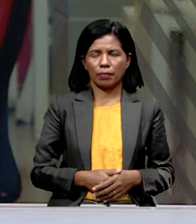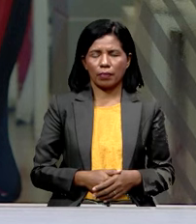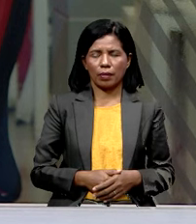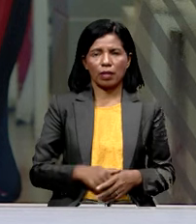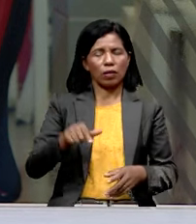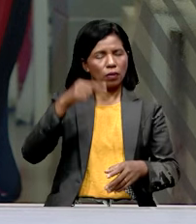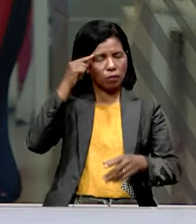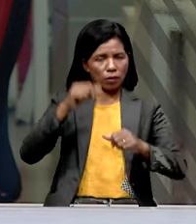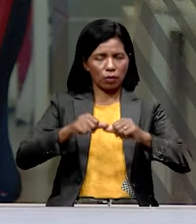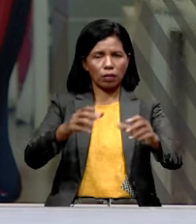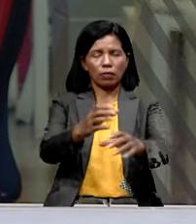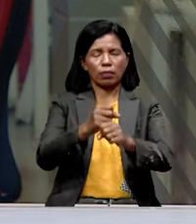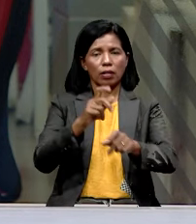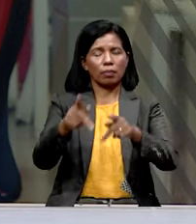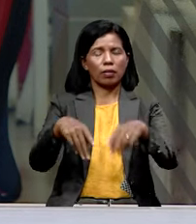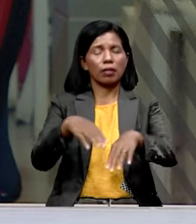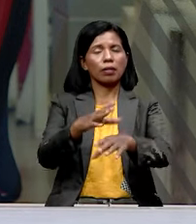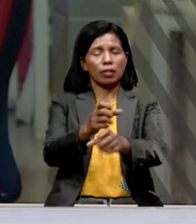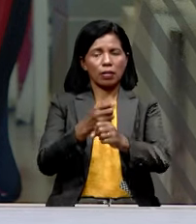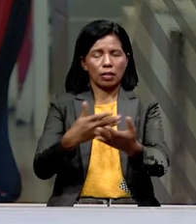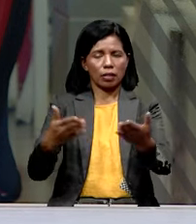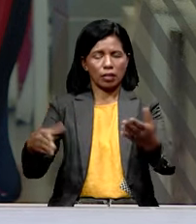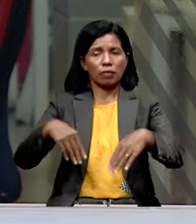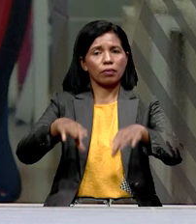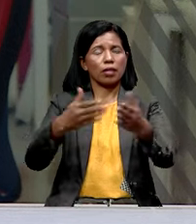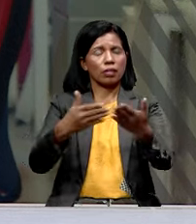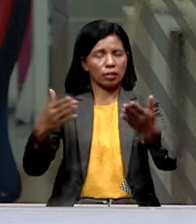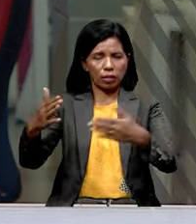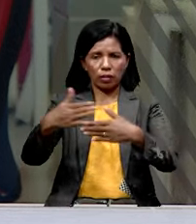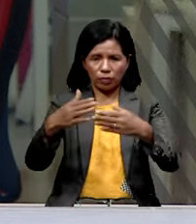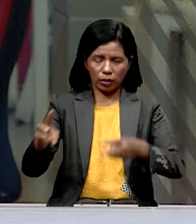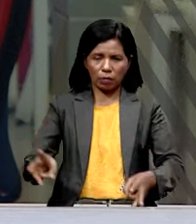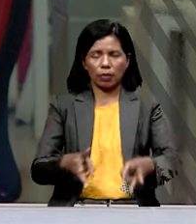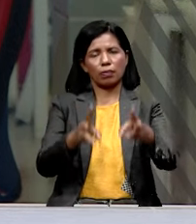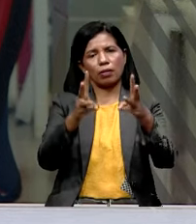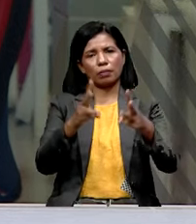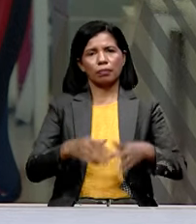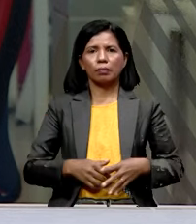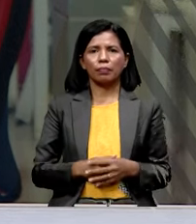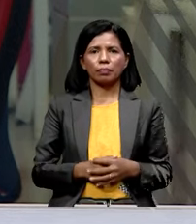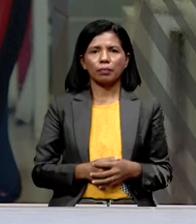Governo continua forte negociante sire nessa san, para ir a França san e espaço público.